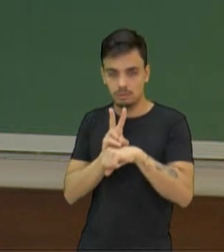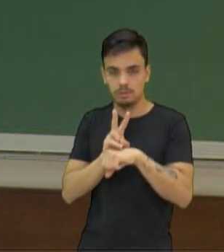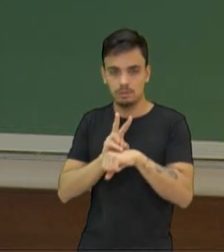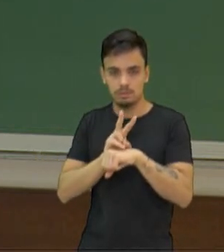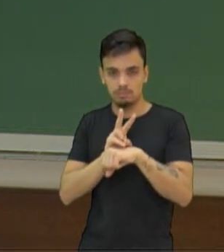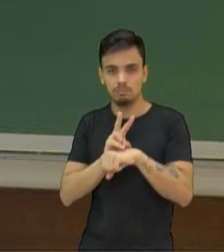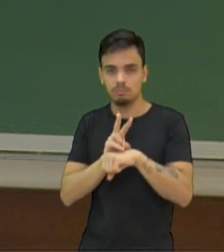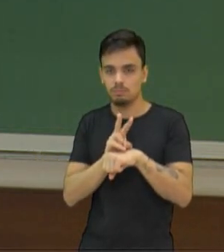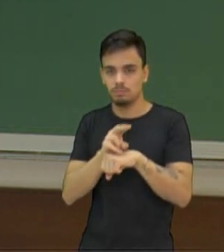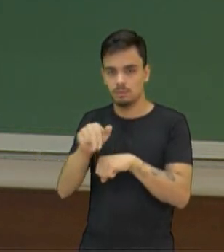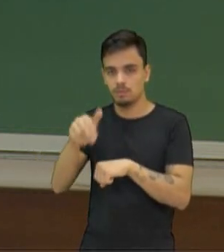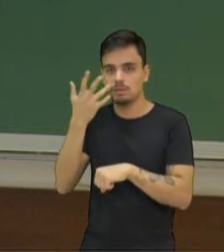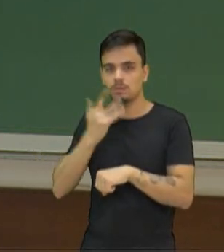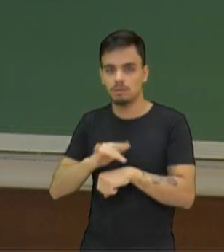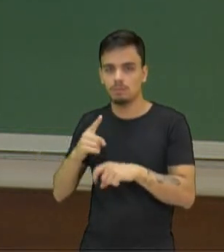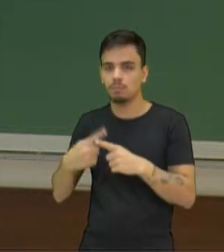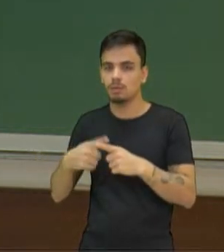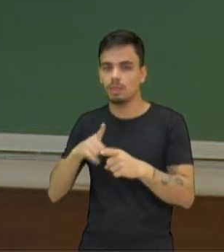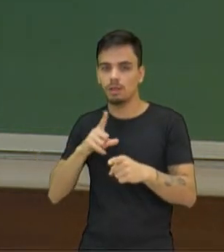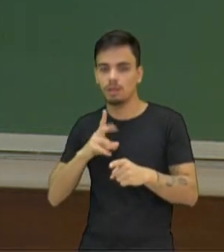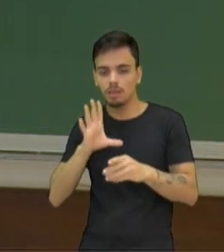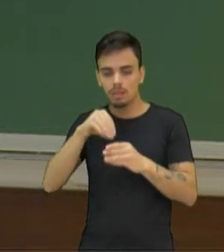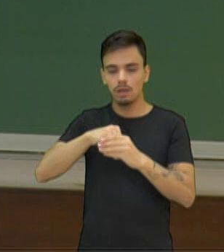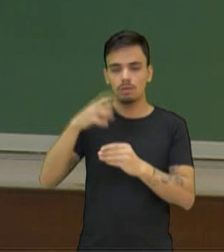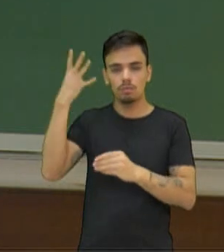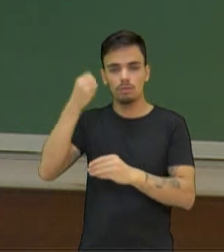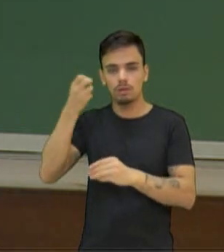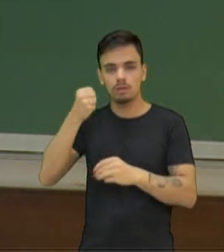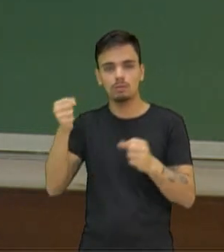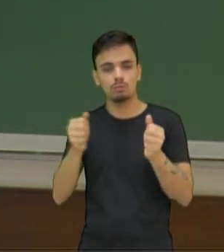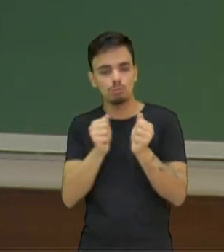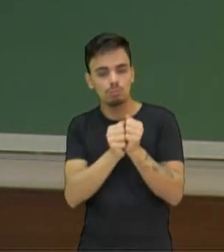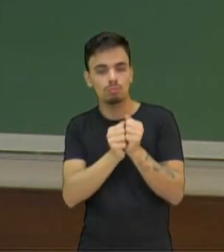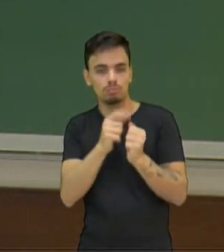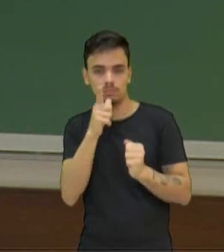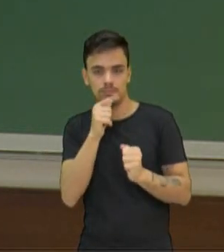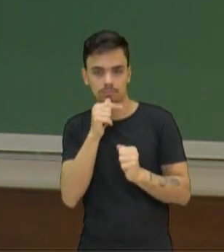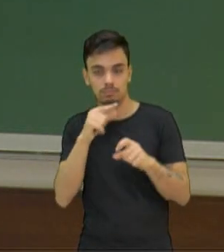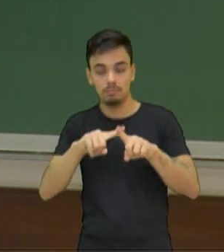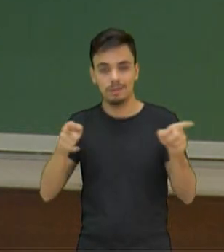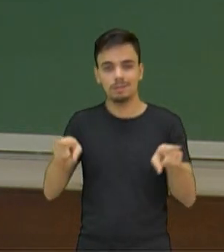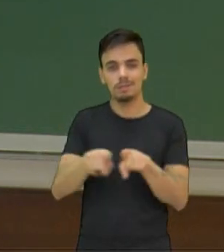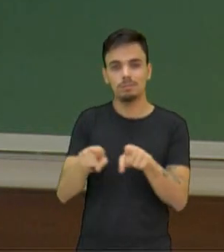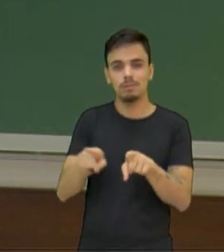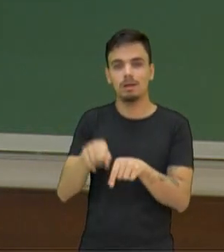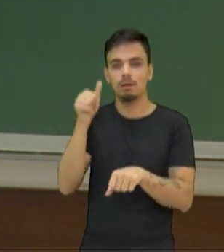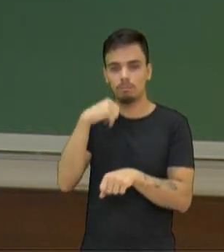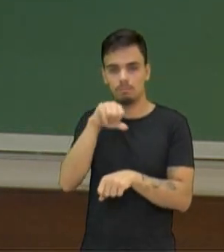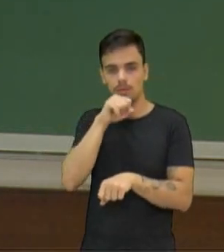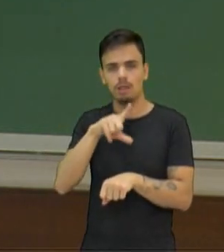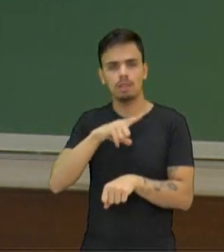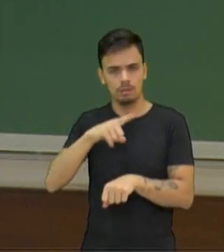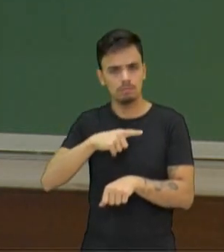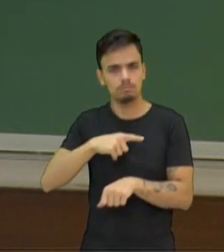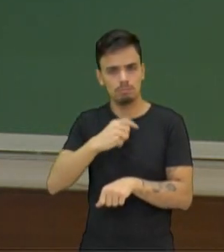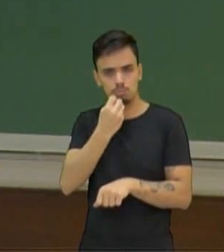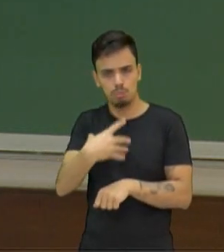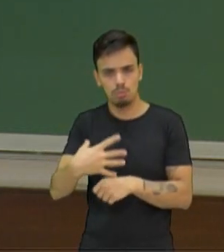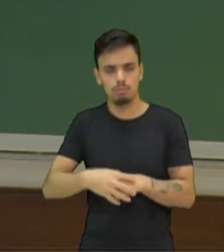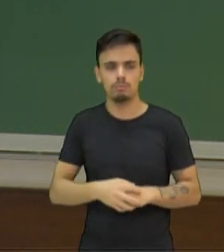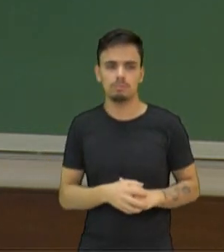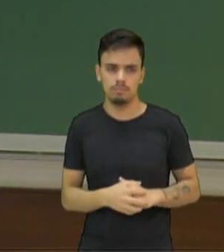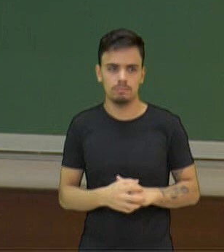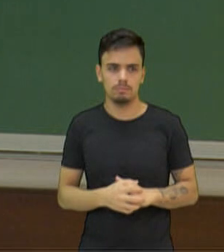leite suficiente, né? Muito bem, mas eu também falei que para a mãe também tem suas vantagens. E quais seriam elas? Para a